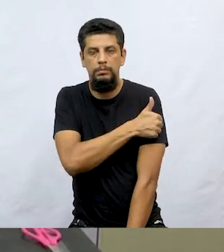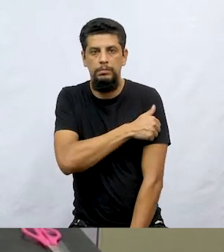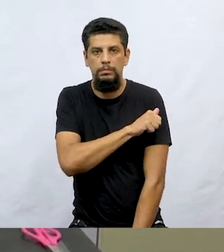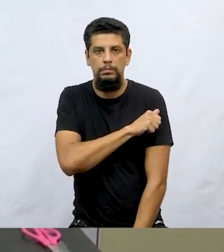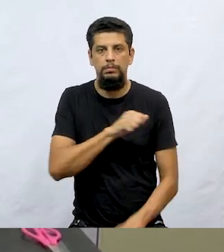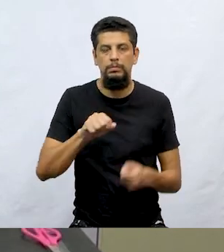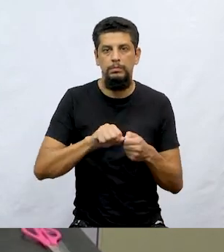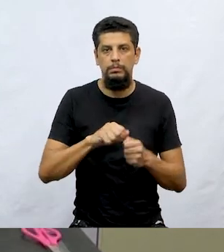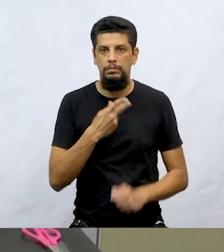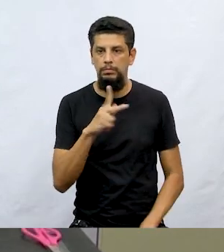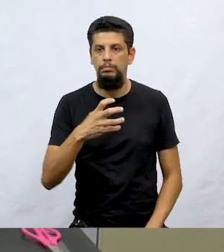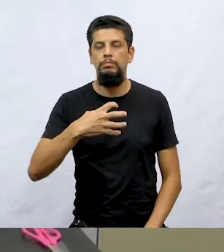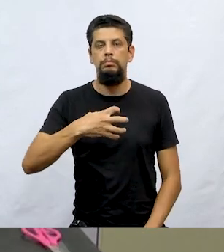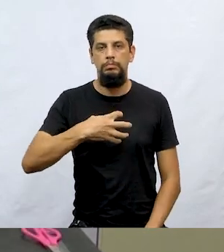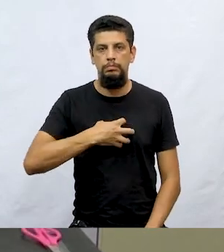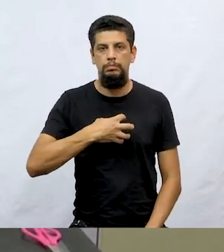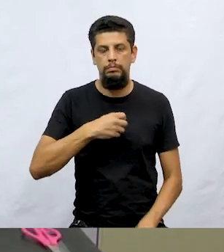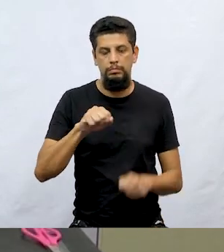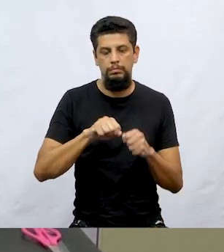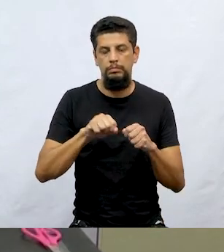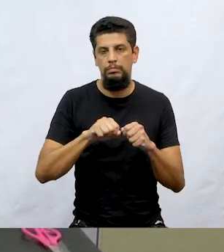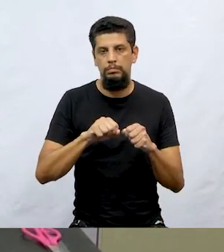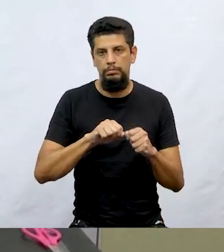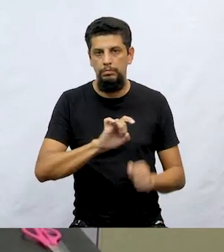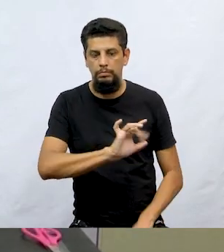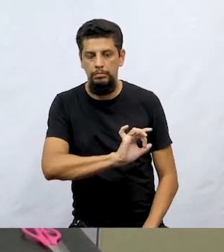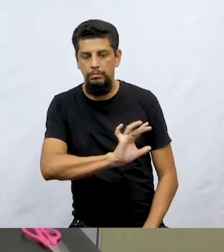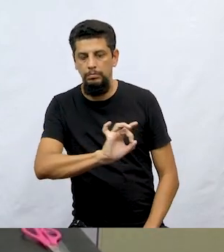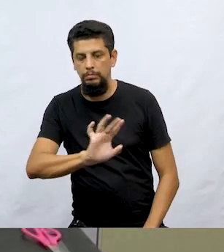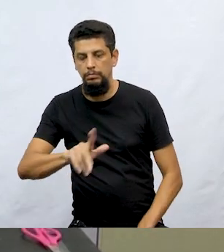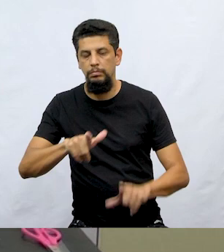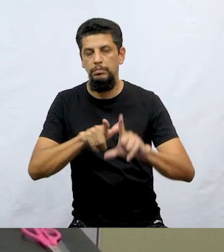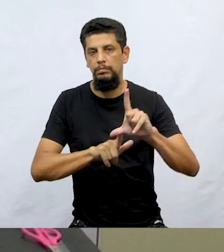É, cada um tem um jeito de fazer. Olhem lá.